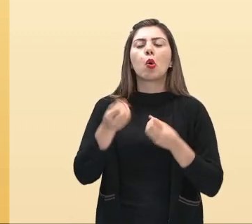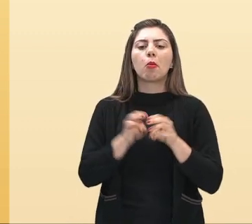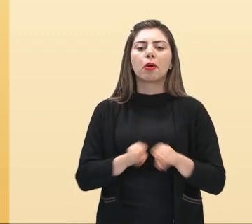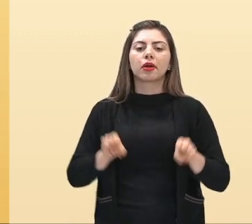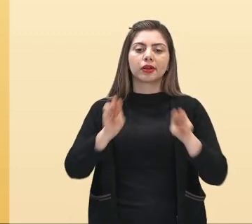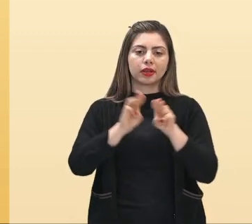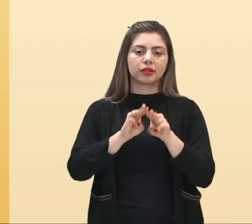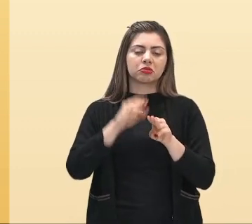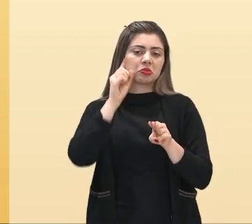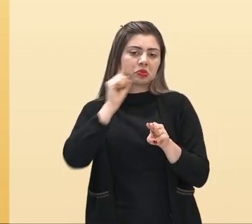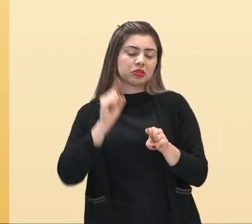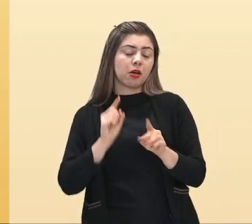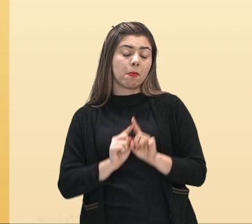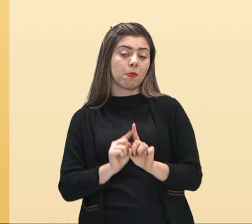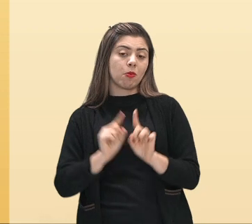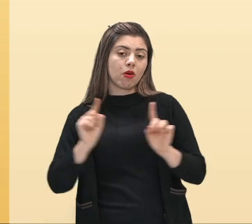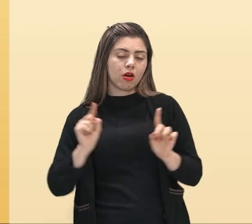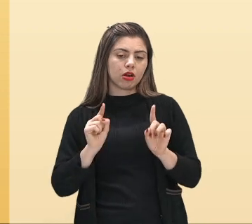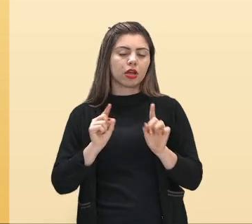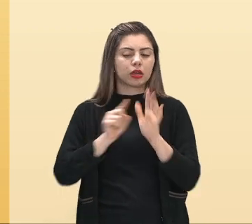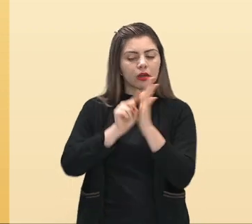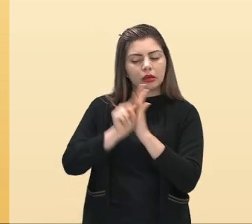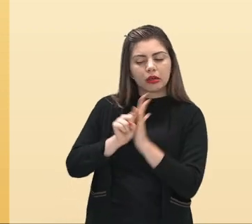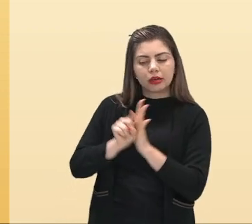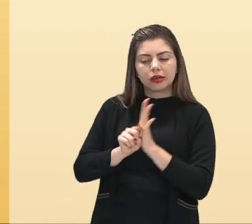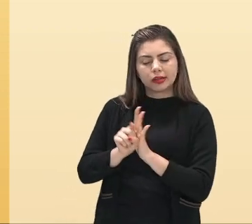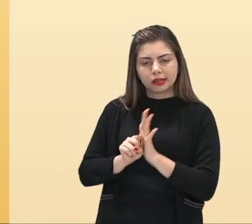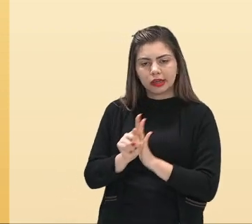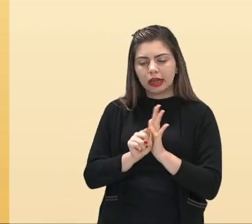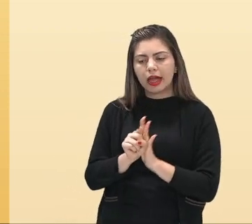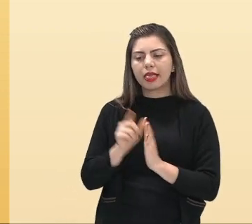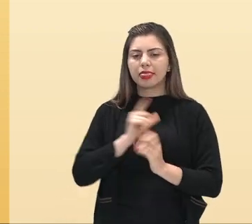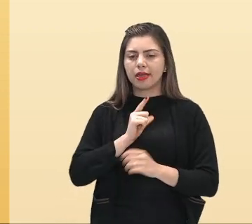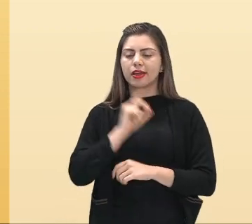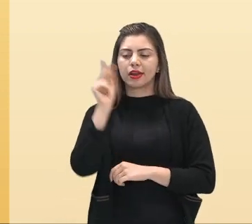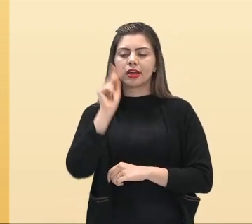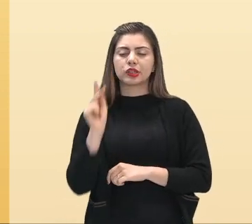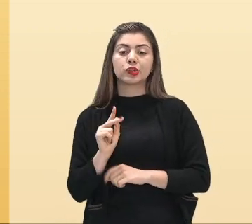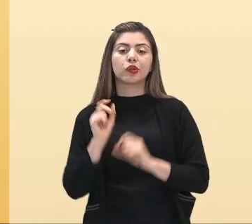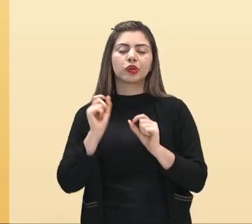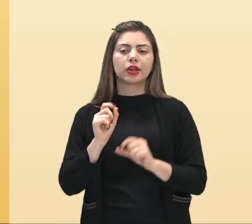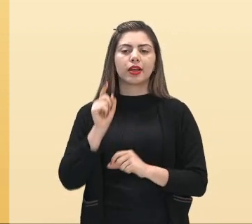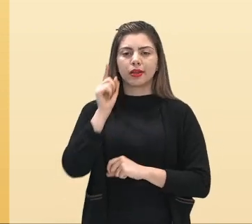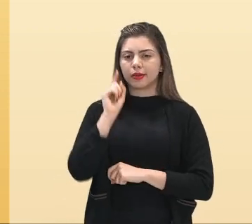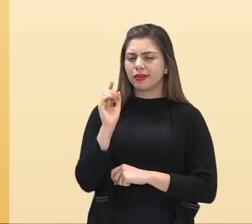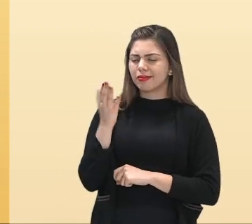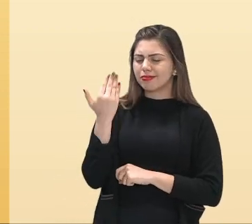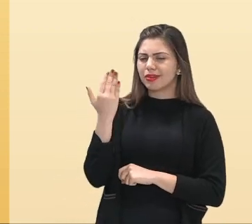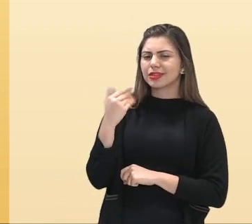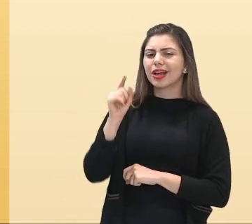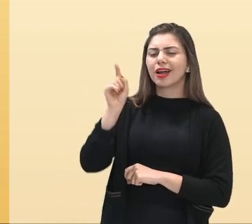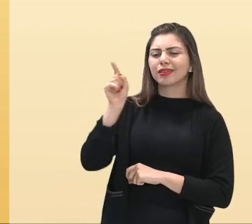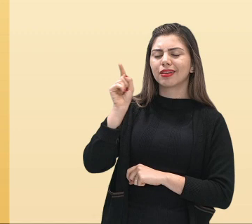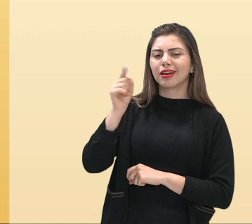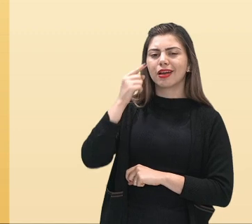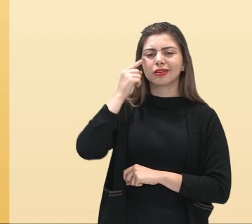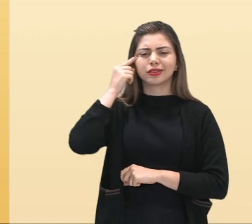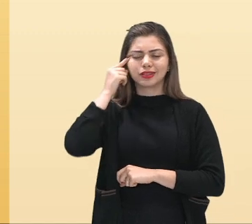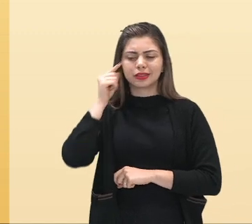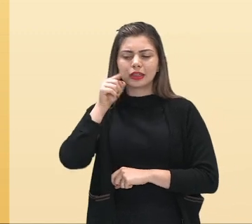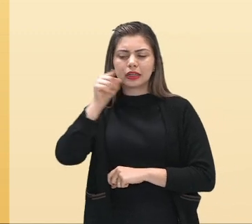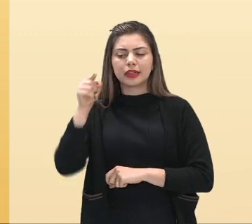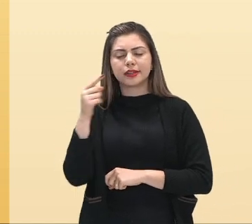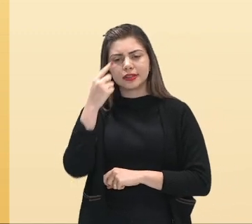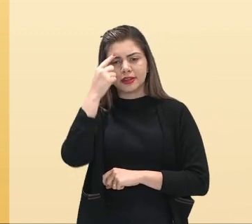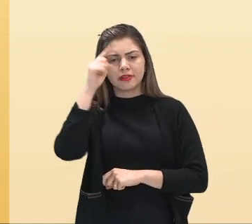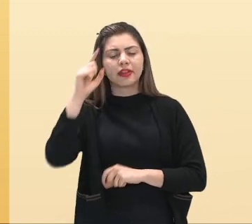referências históricas fornecem versões para o advento do magnetismo. Parece que os chineses, considerados os inventores da